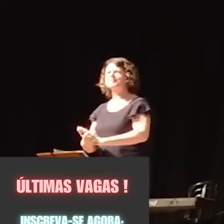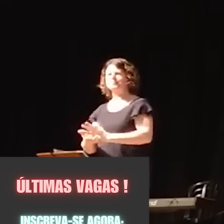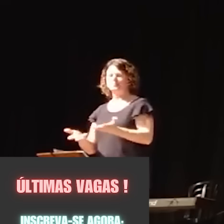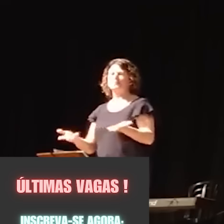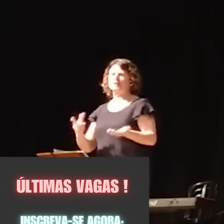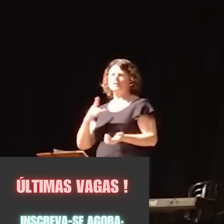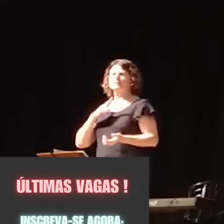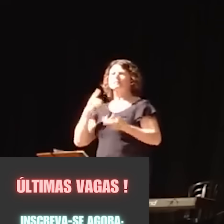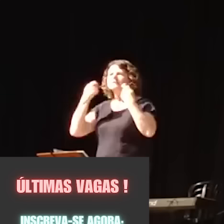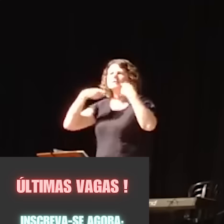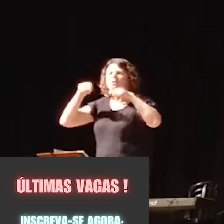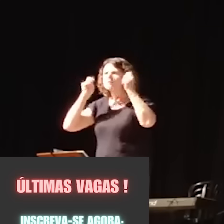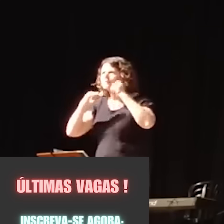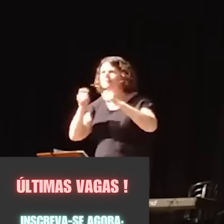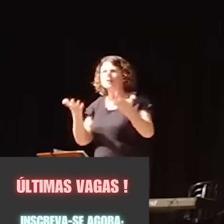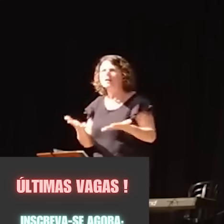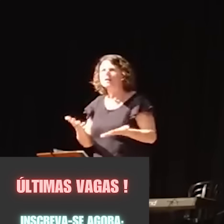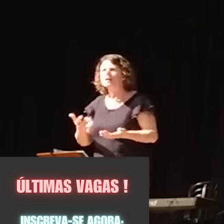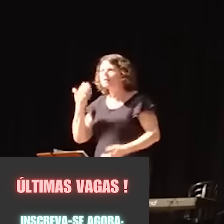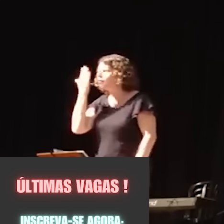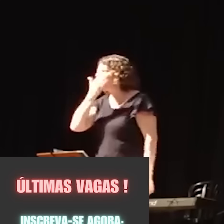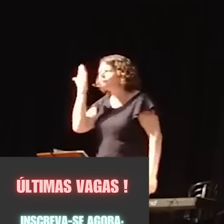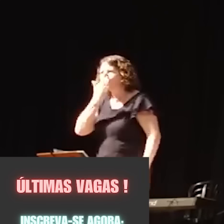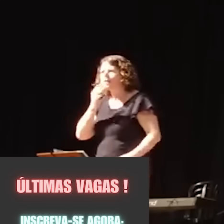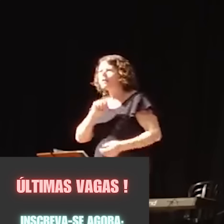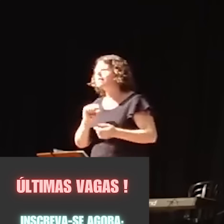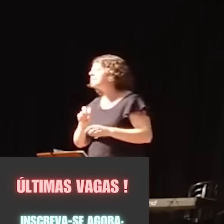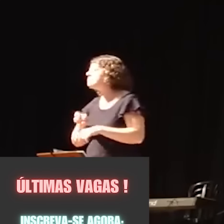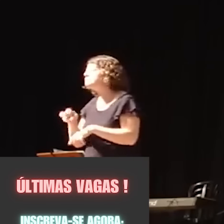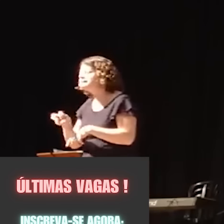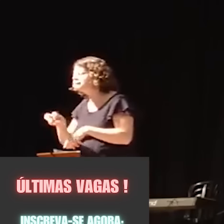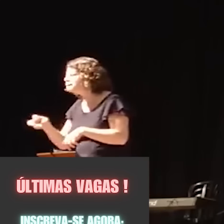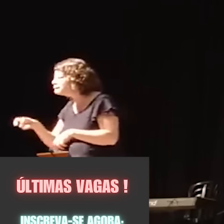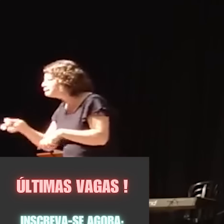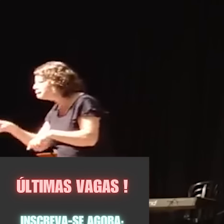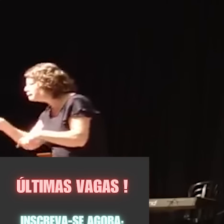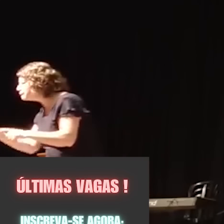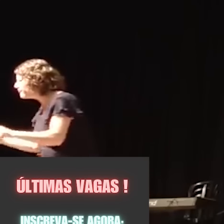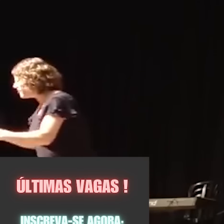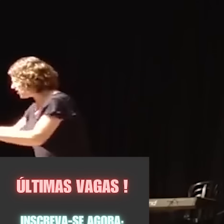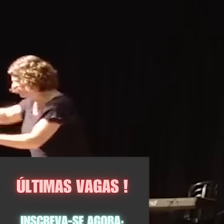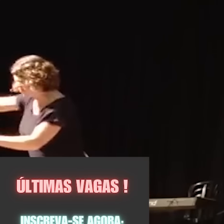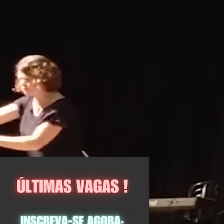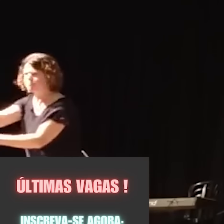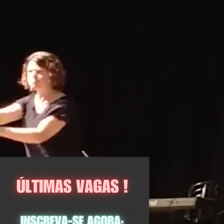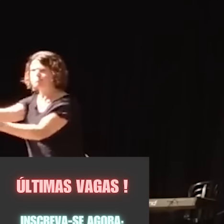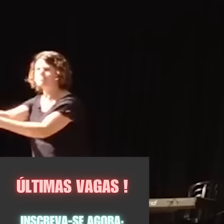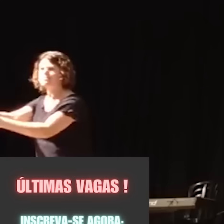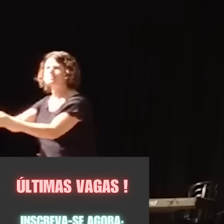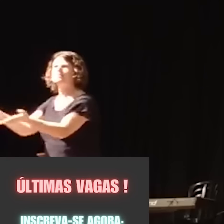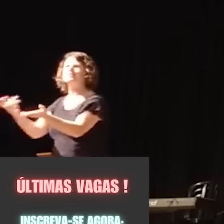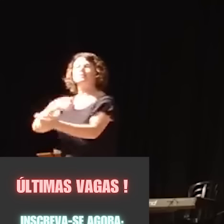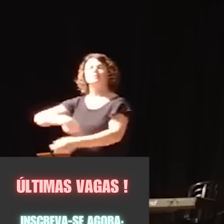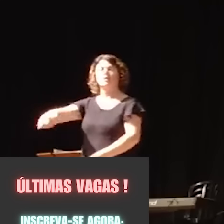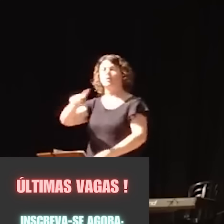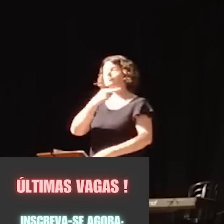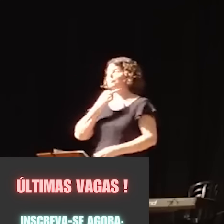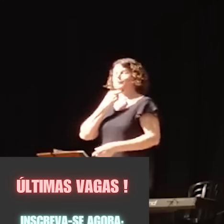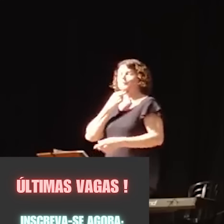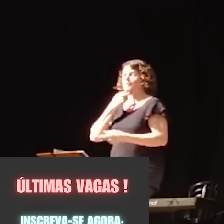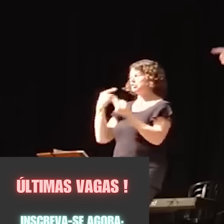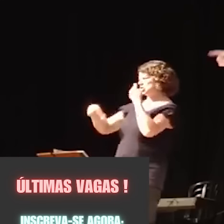um v que se joga na boca do leão nós não estamos autorizados a discutir o nosso